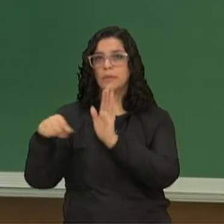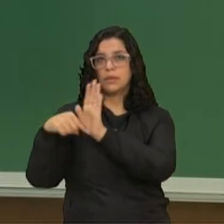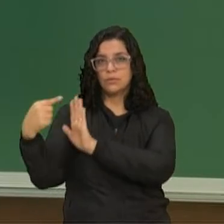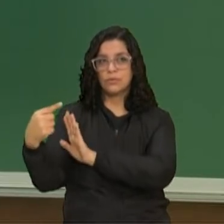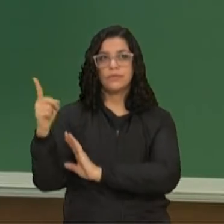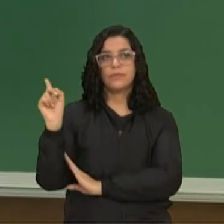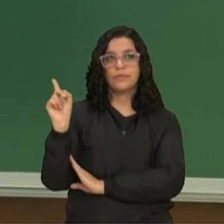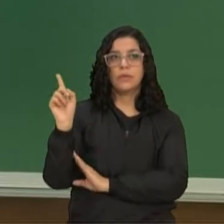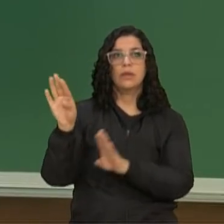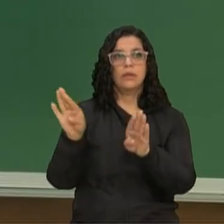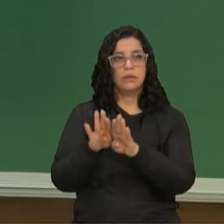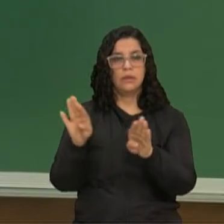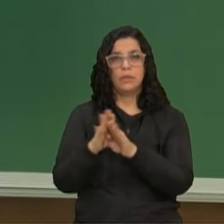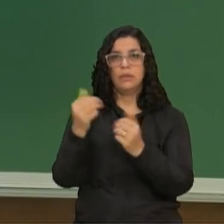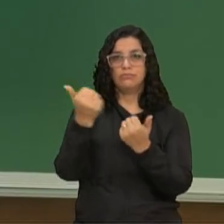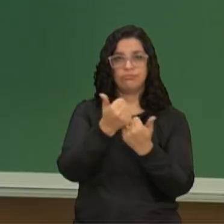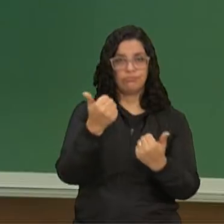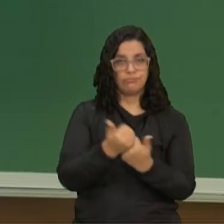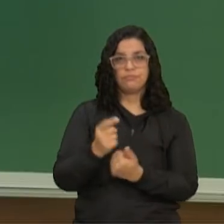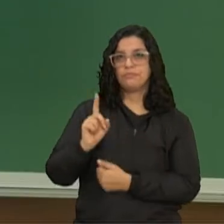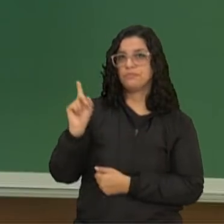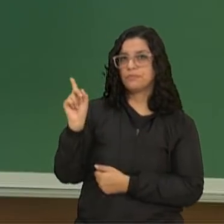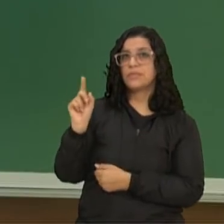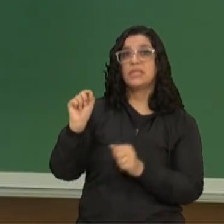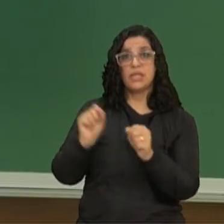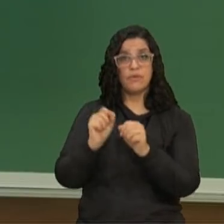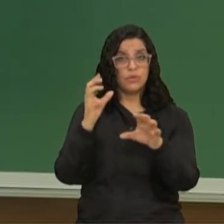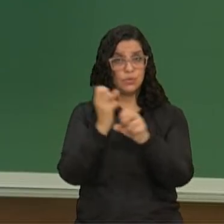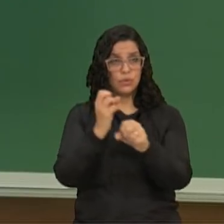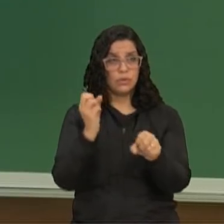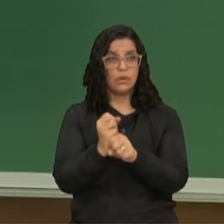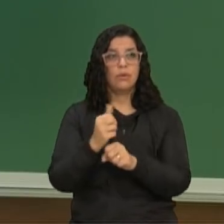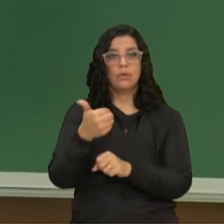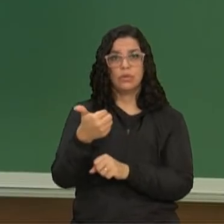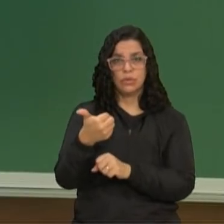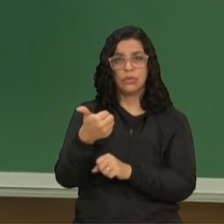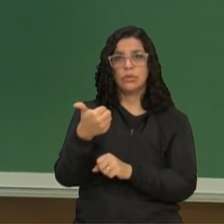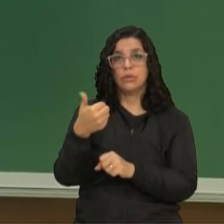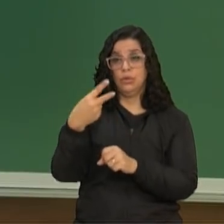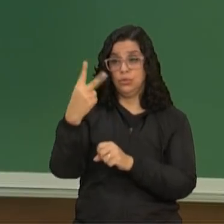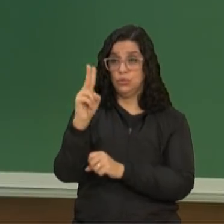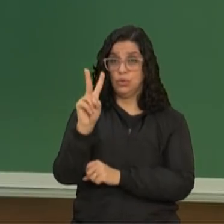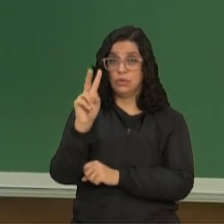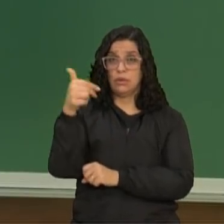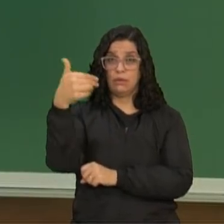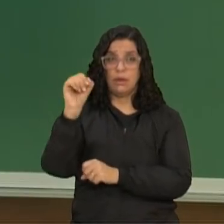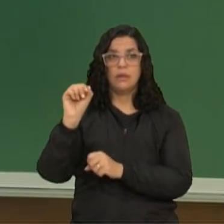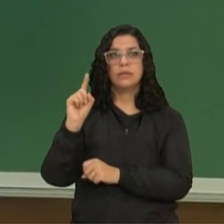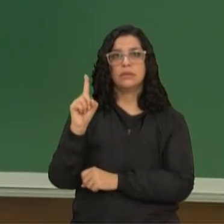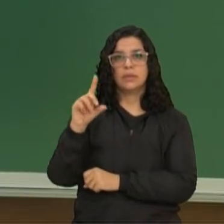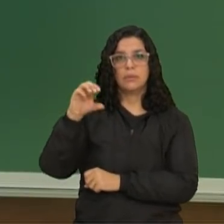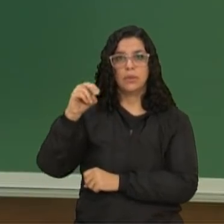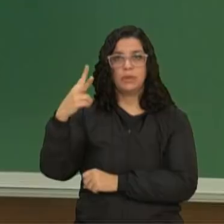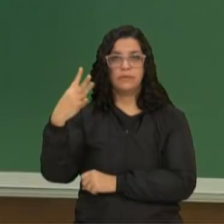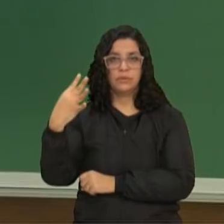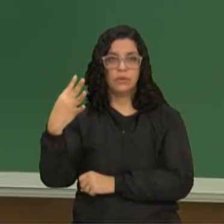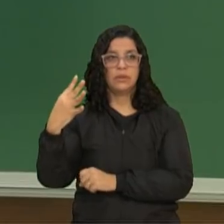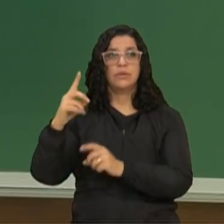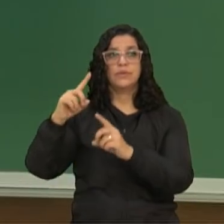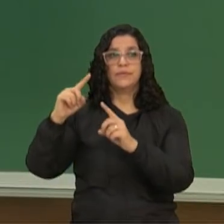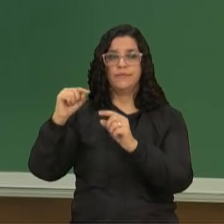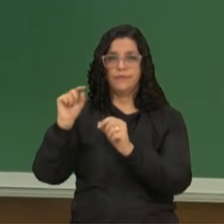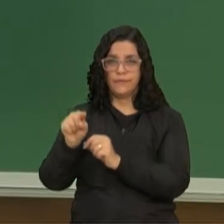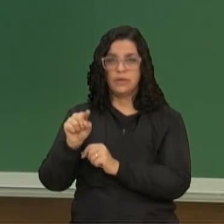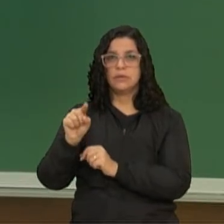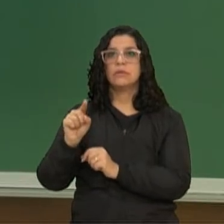1. Fazendo a substituição, eu fiz a continha aqui, ó. 2 elevado a 10 dá 1024, vezes